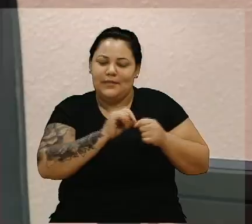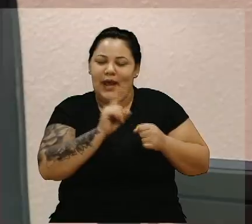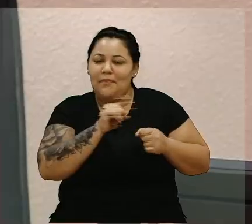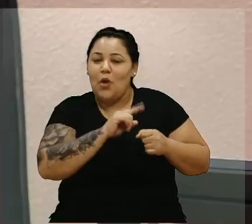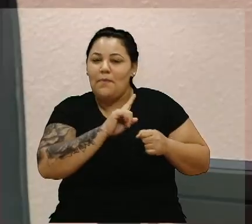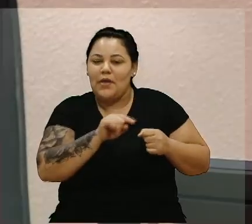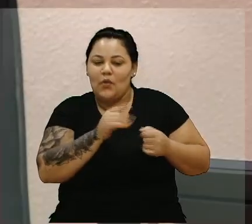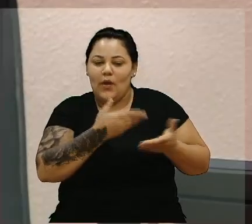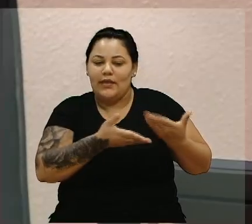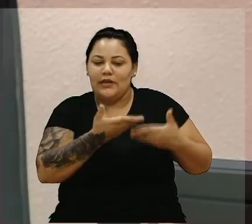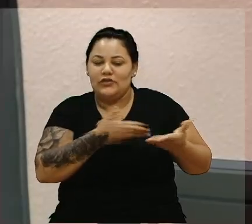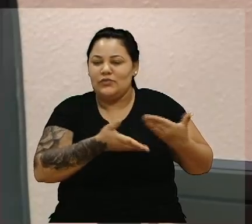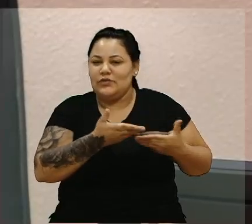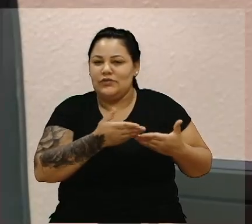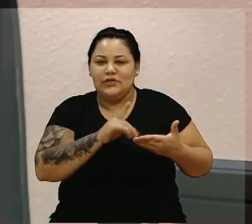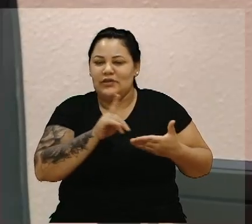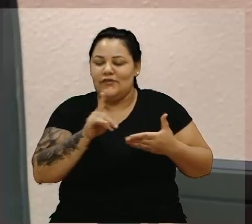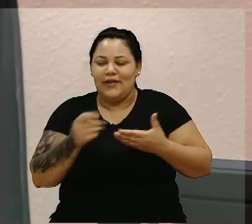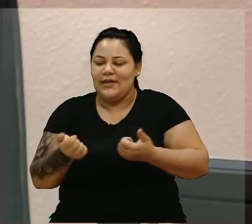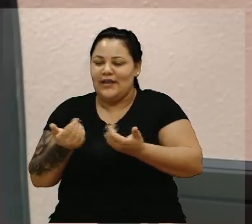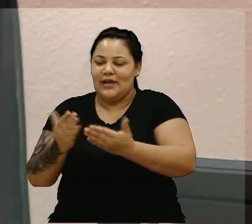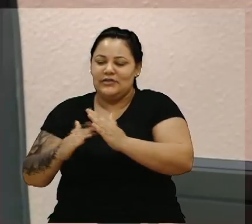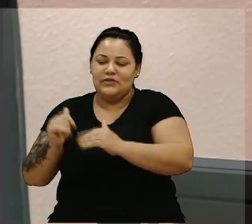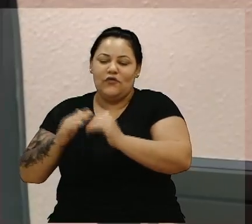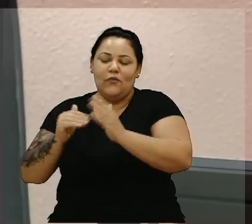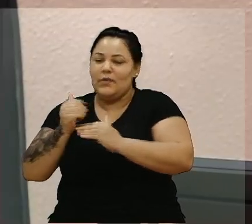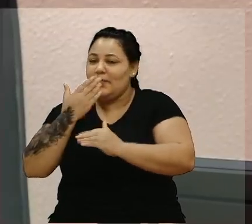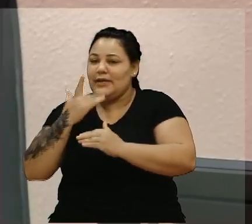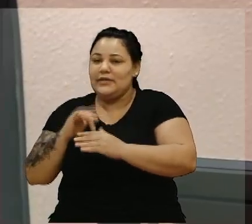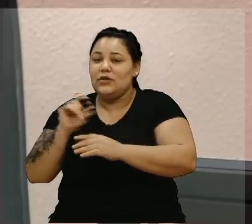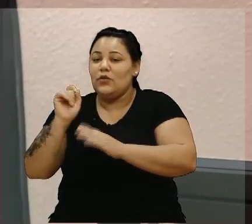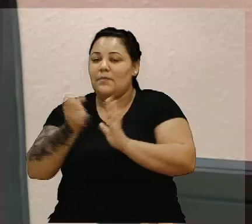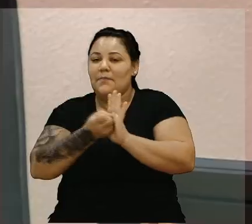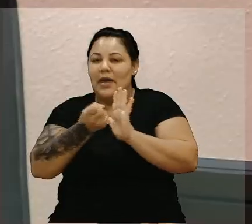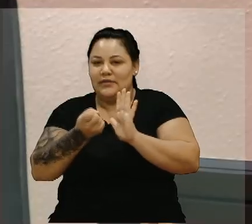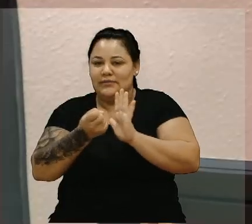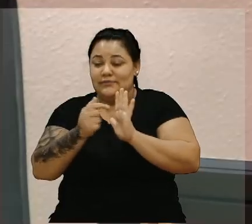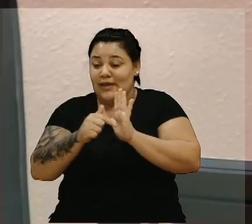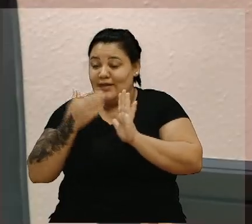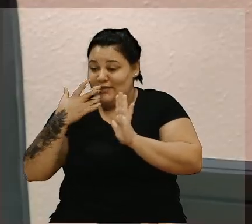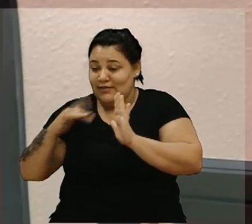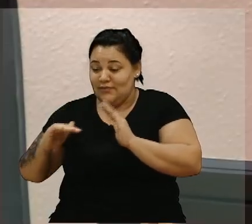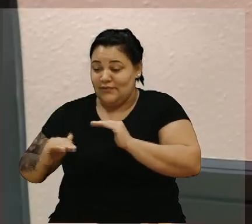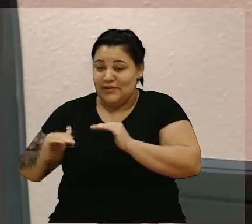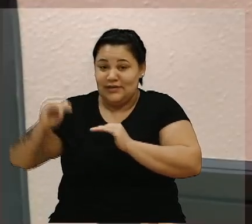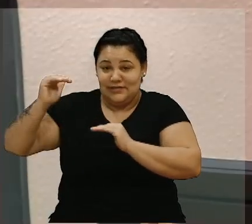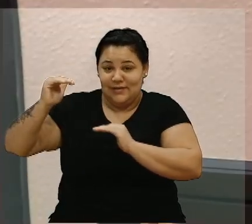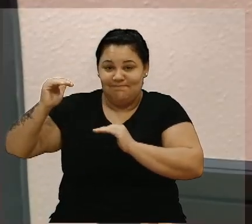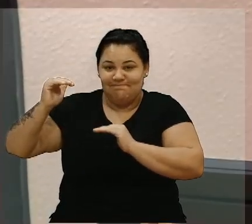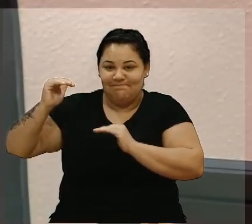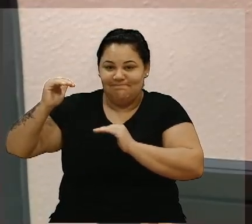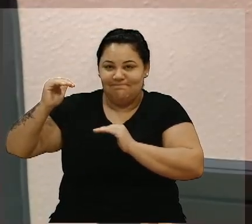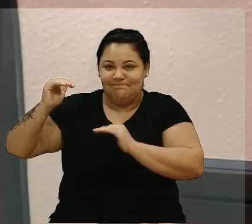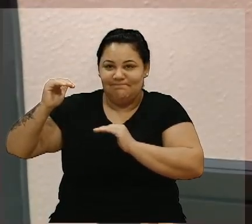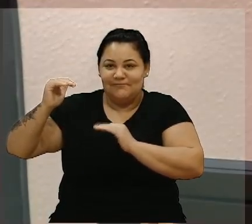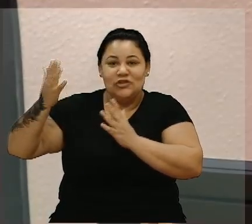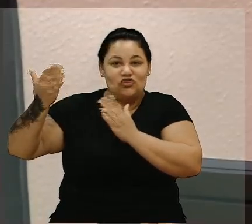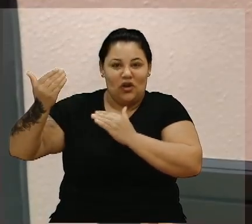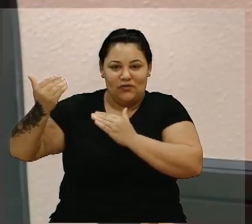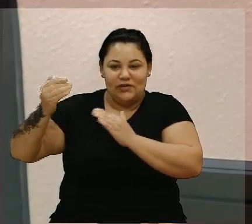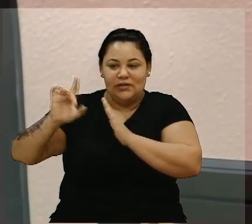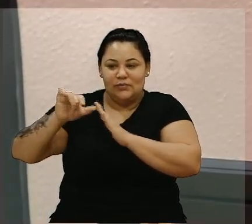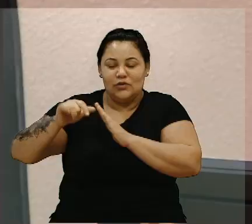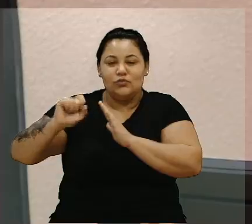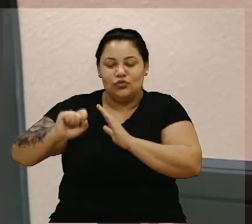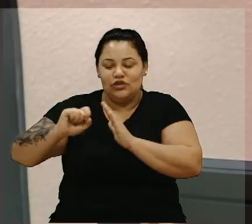não vai fazer o desenvolvimento. E o que isso impacta? Essas crianças vão crescer, vão ser adultas e que poderiam ter uma